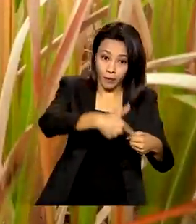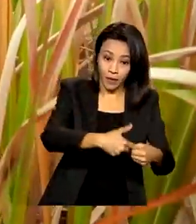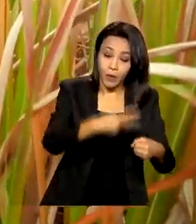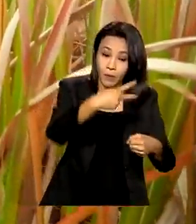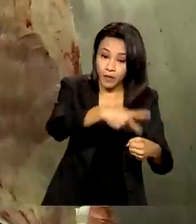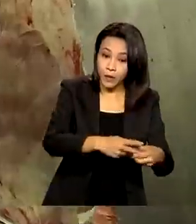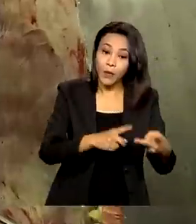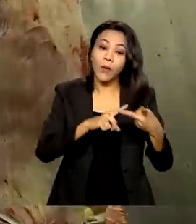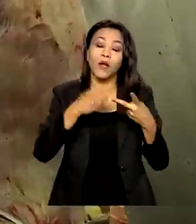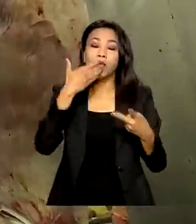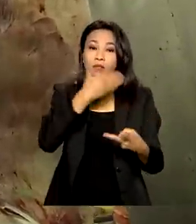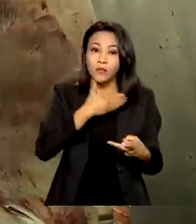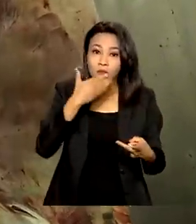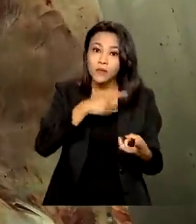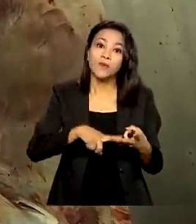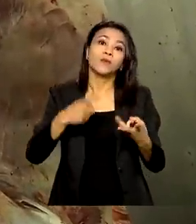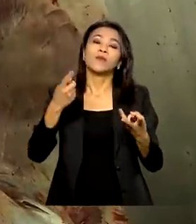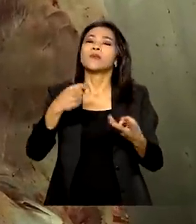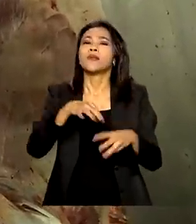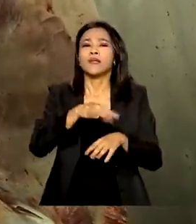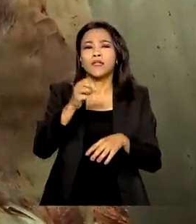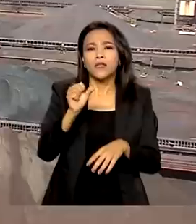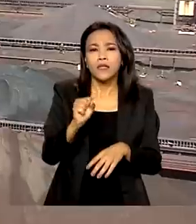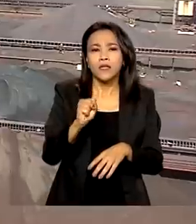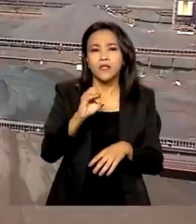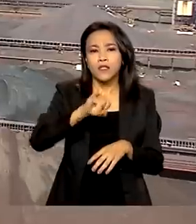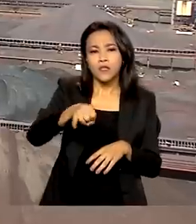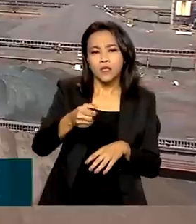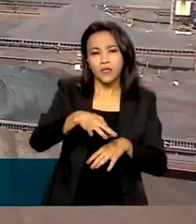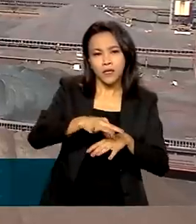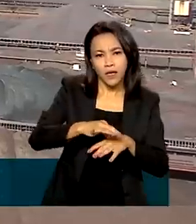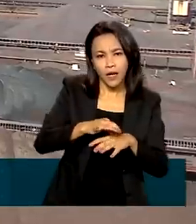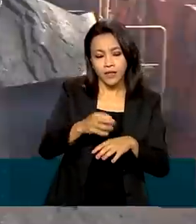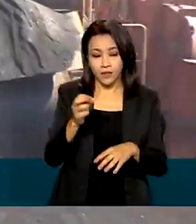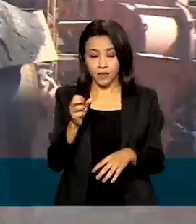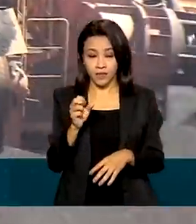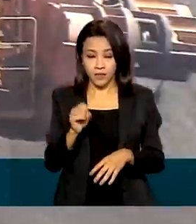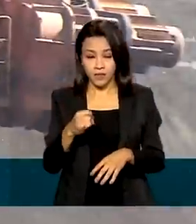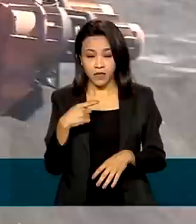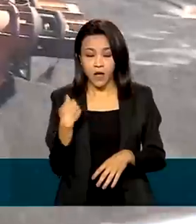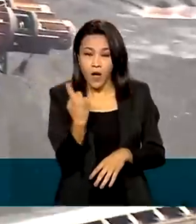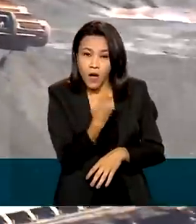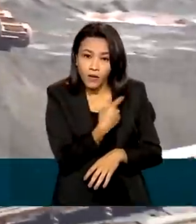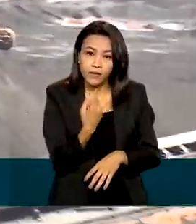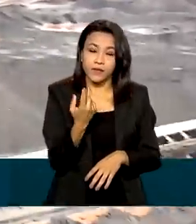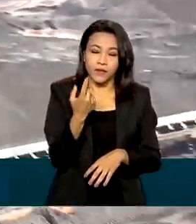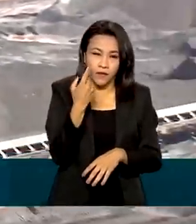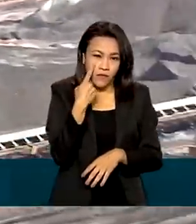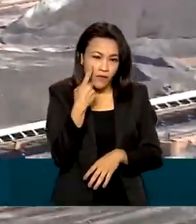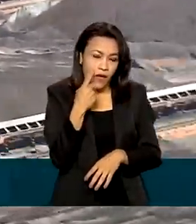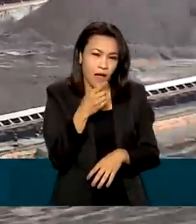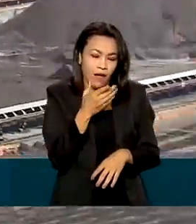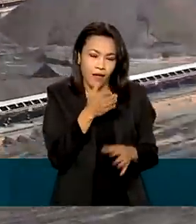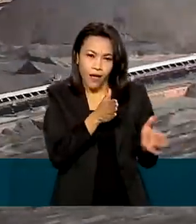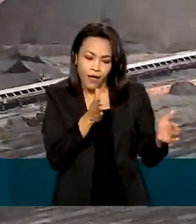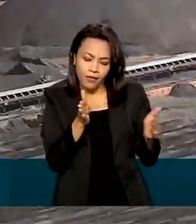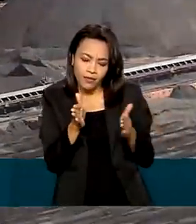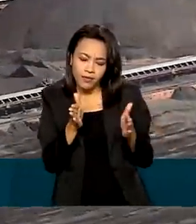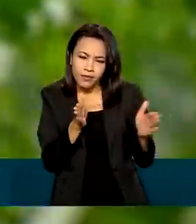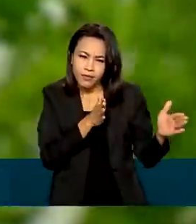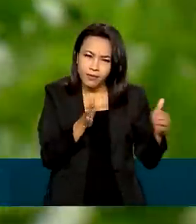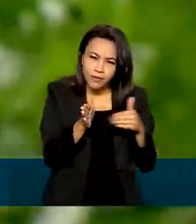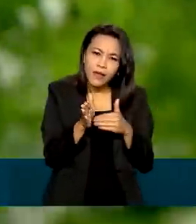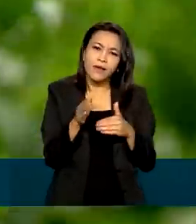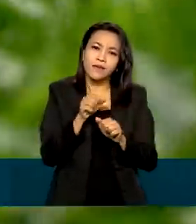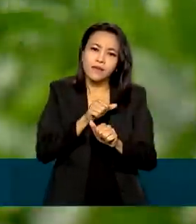soja, açúcares e carnes. Lembrando que, se nós simularmos esse saldo que obtivemos até setembro, e fizermos uma